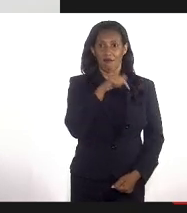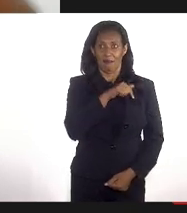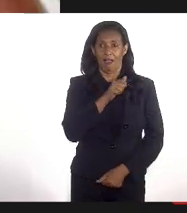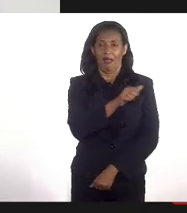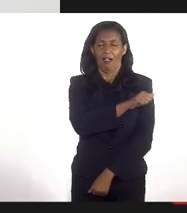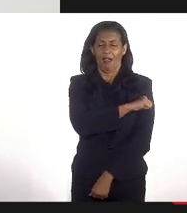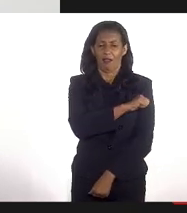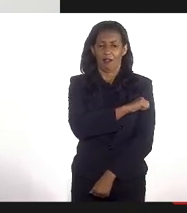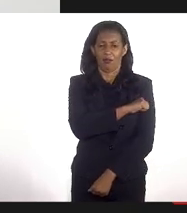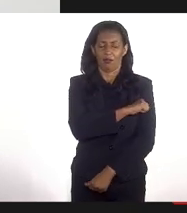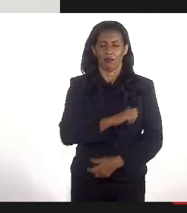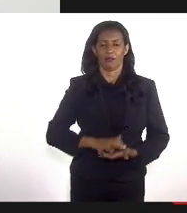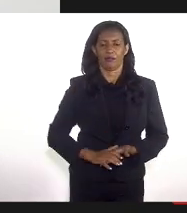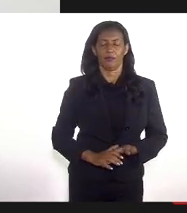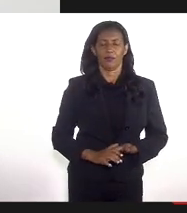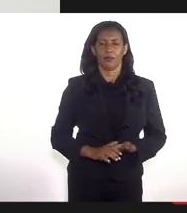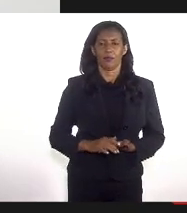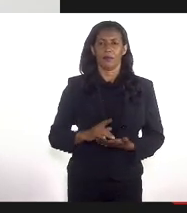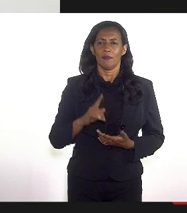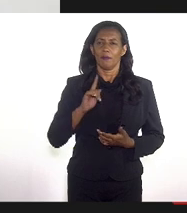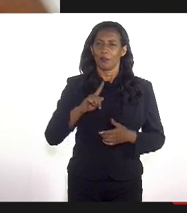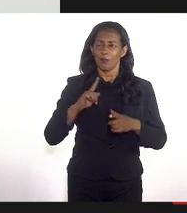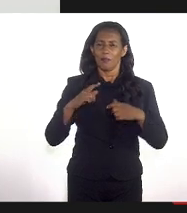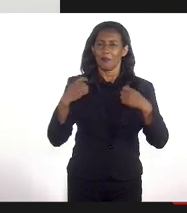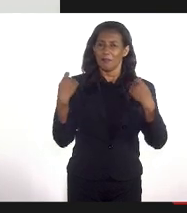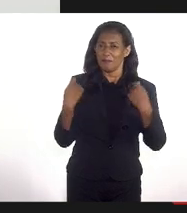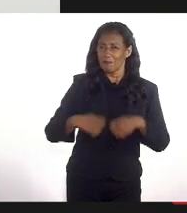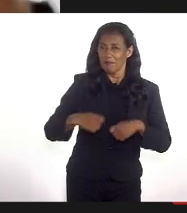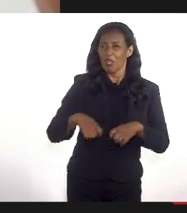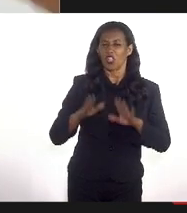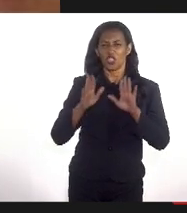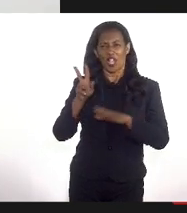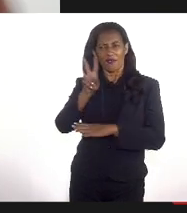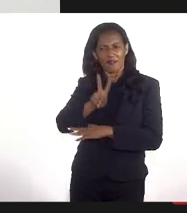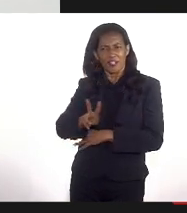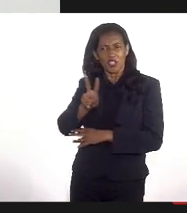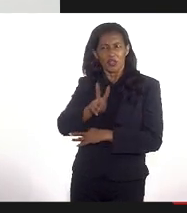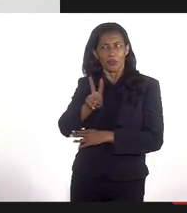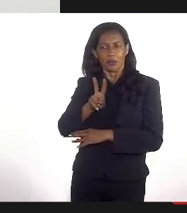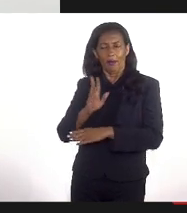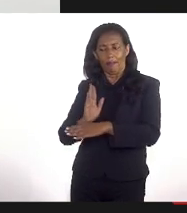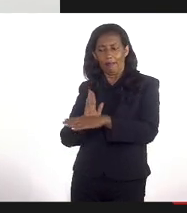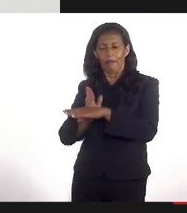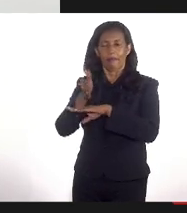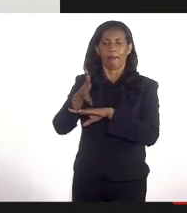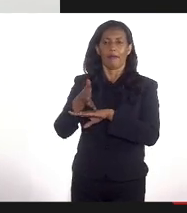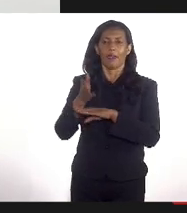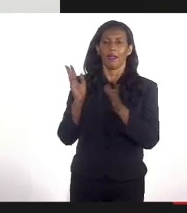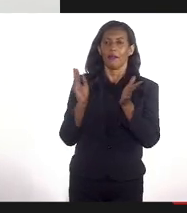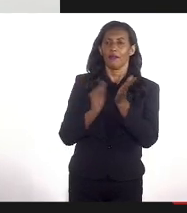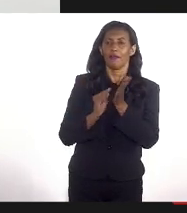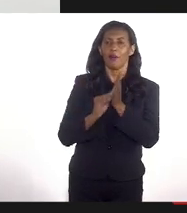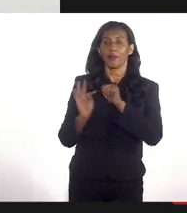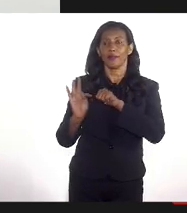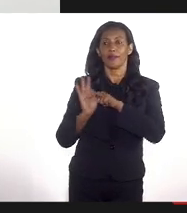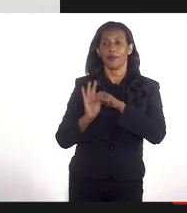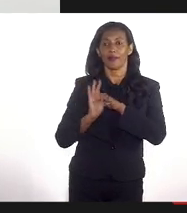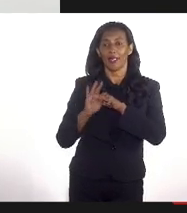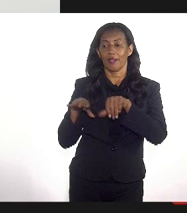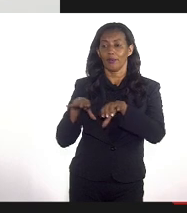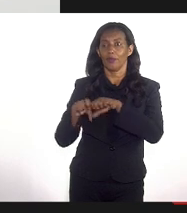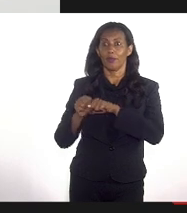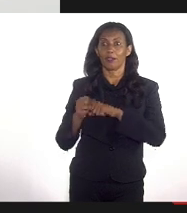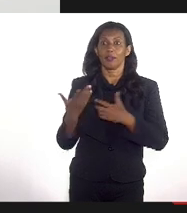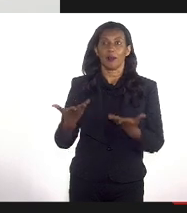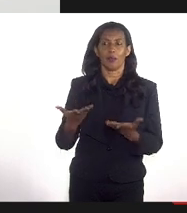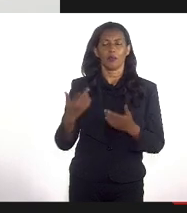para que não fossem prejudicados, porque algum deles fizeram vestibular, passaram em vestibular e ainda estavam lá faltando o técnico. Então, nós pedimos ao